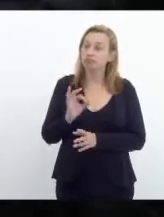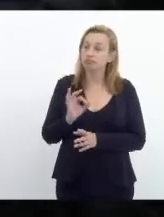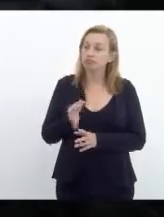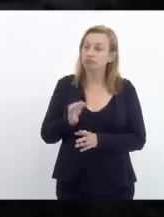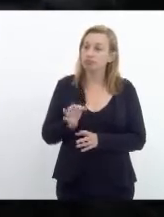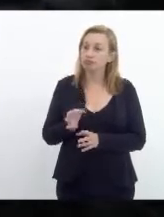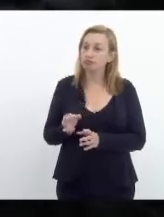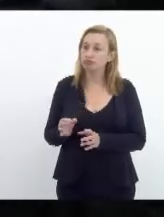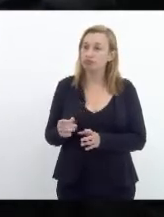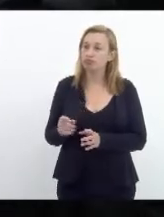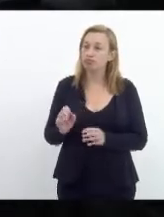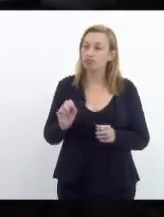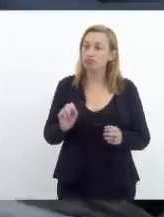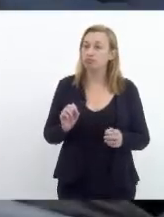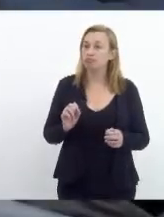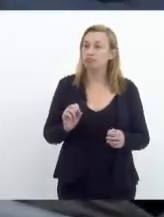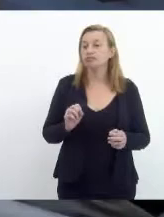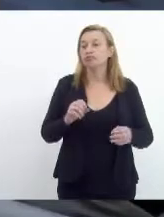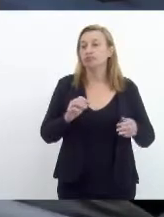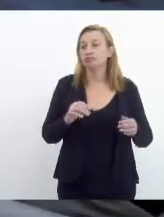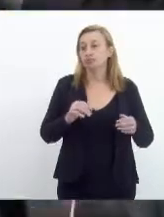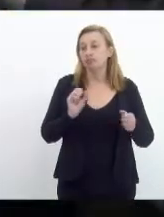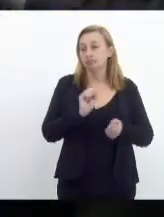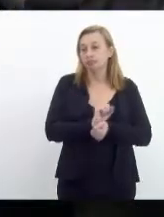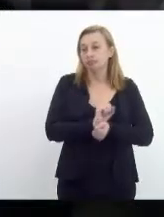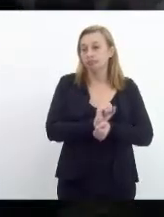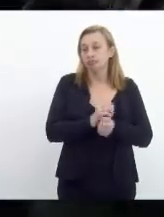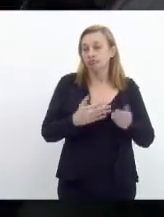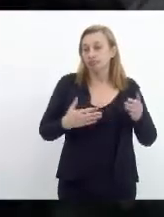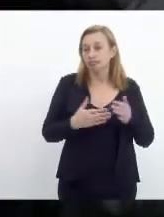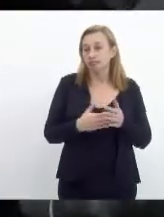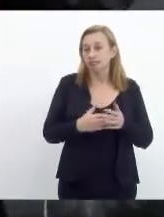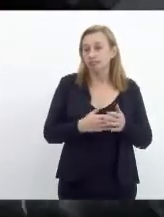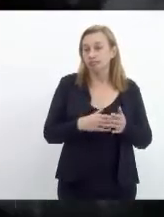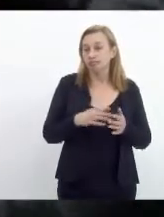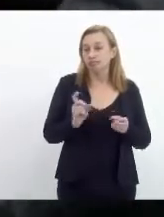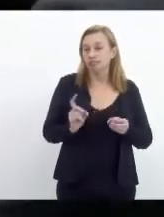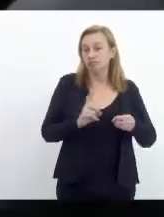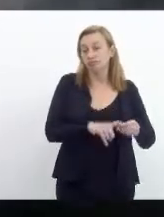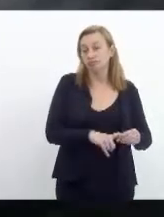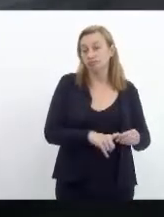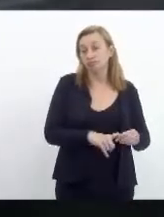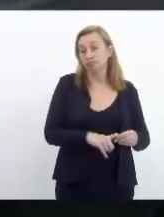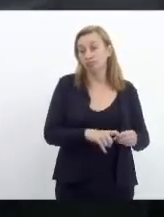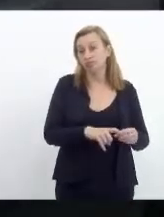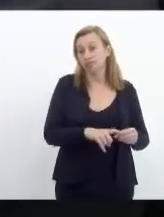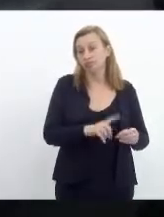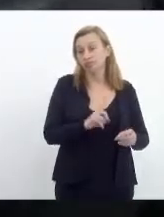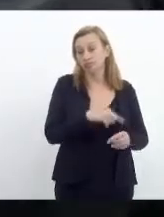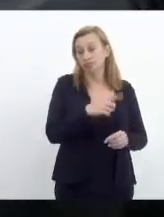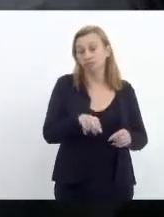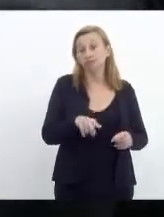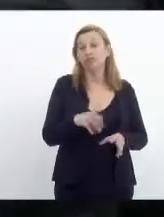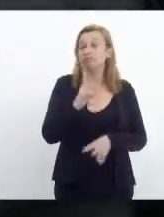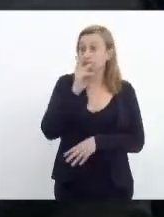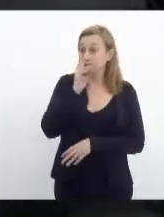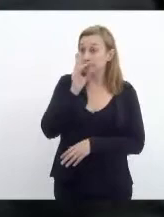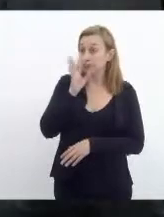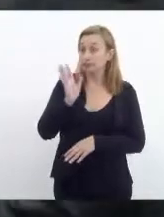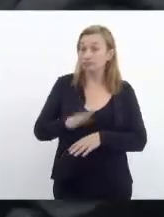ele vai ficar parado até sair o convênio, ou ele será vetado. Então, me parece